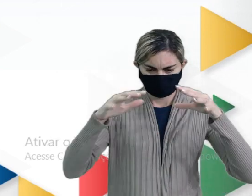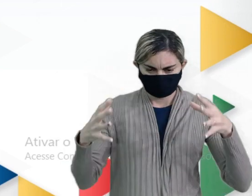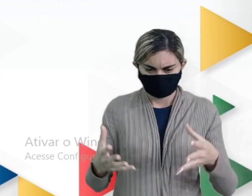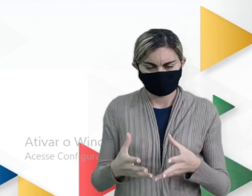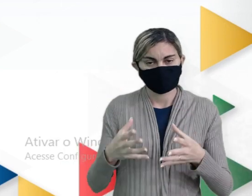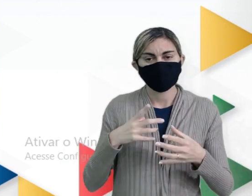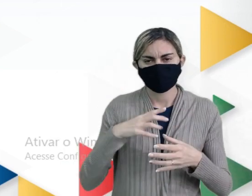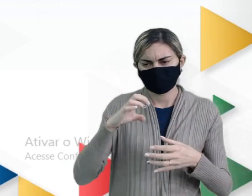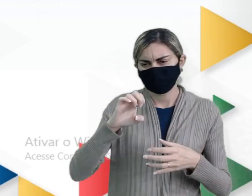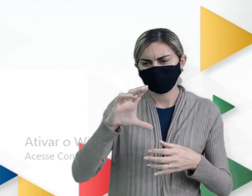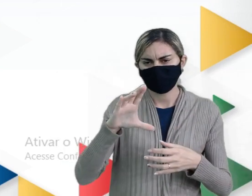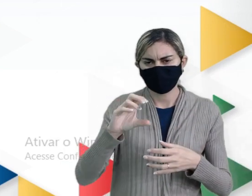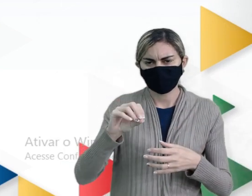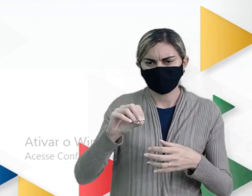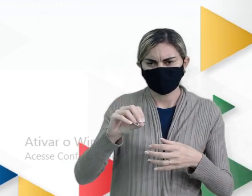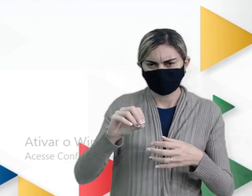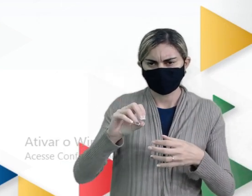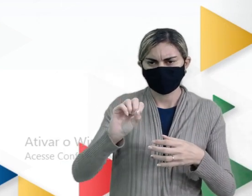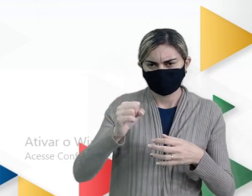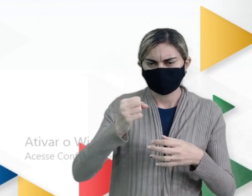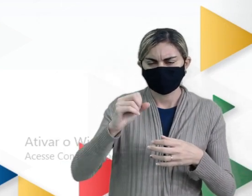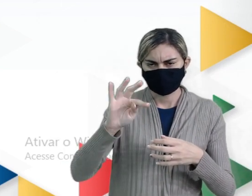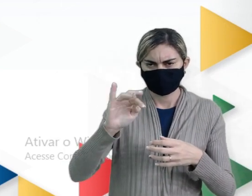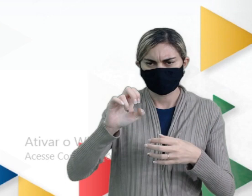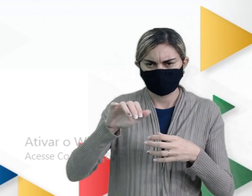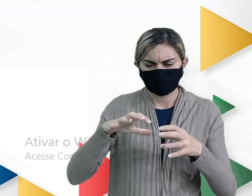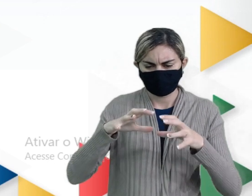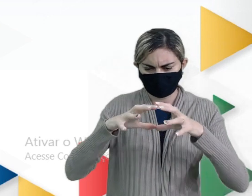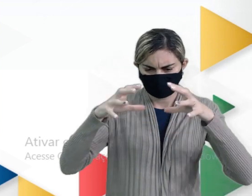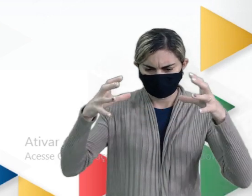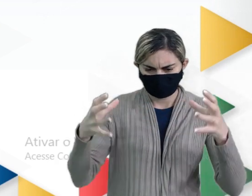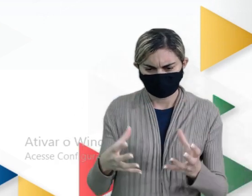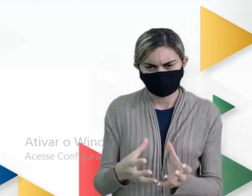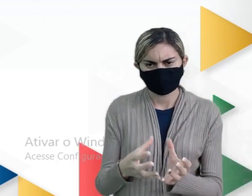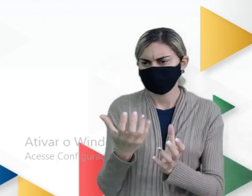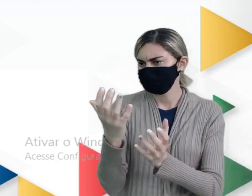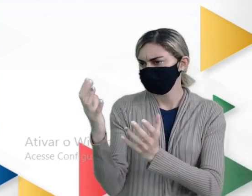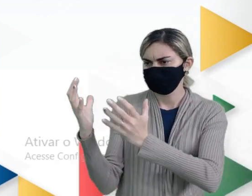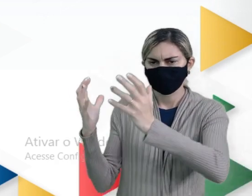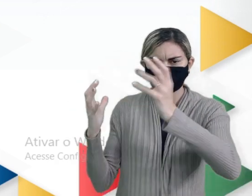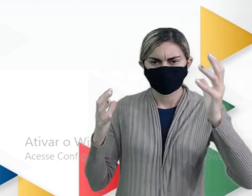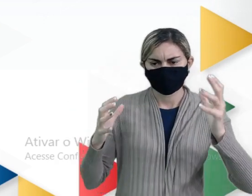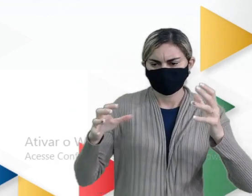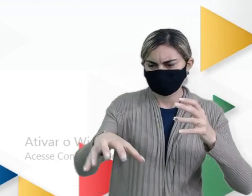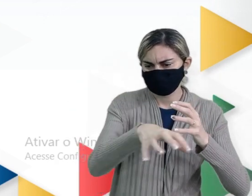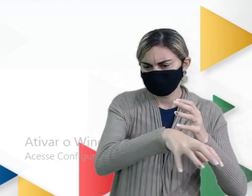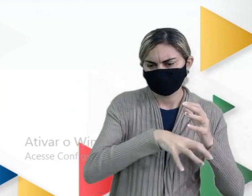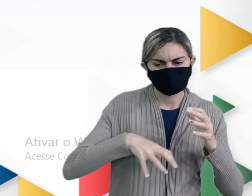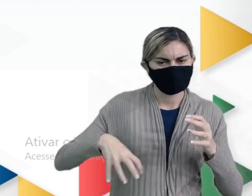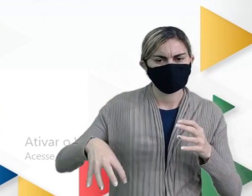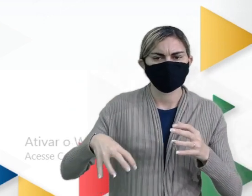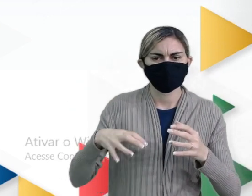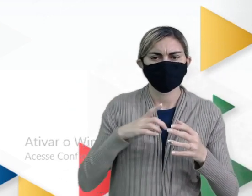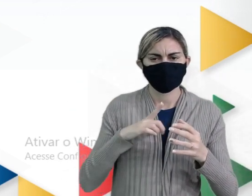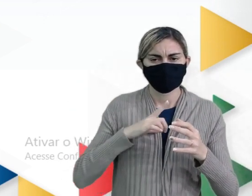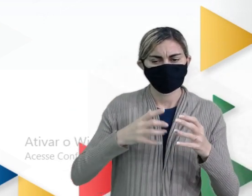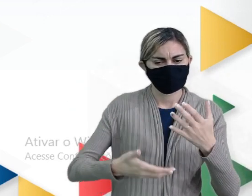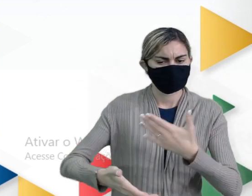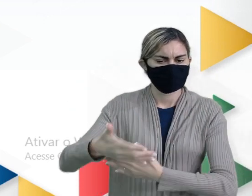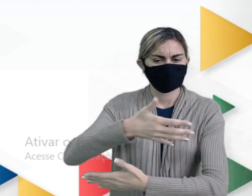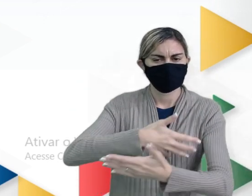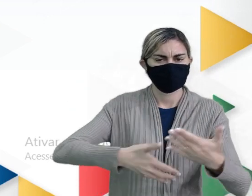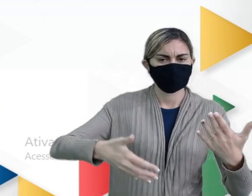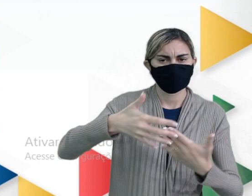sobre ecossistema, podemos dizer que na verdade é um grande conjunto que é formado pela